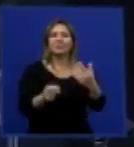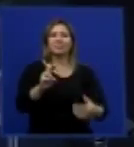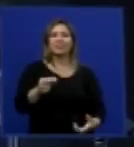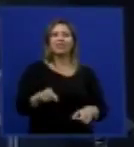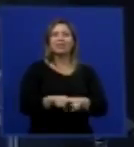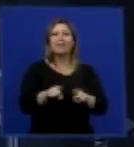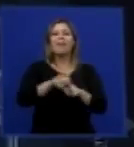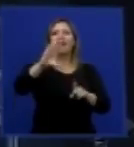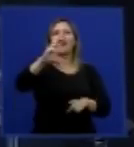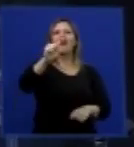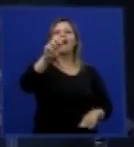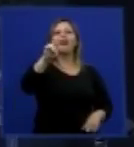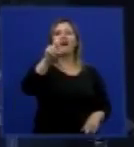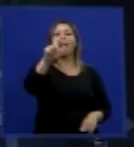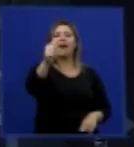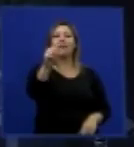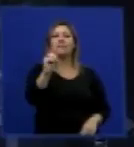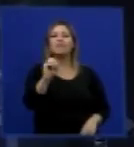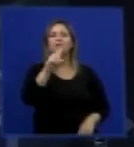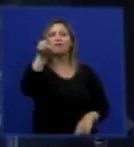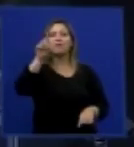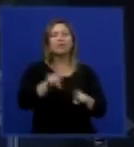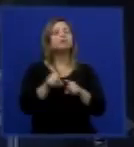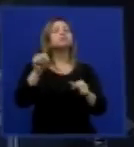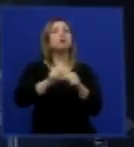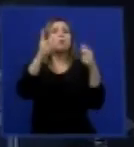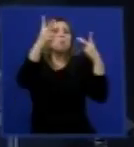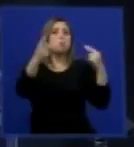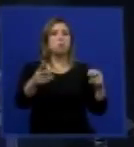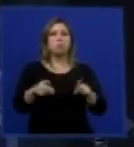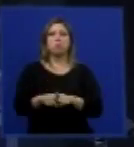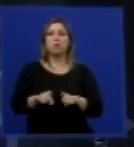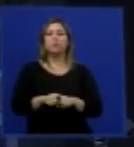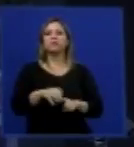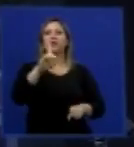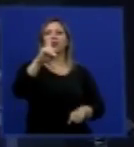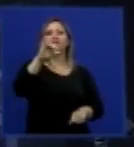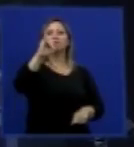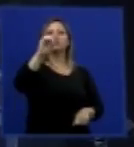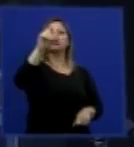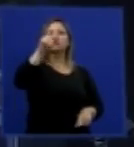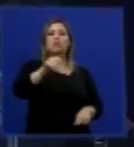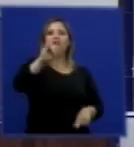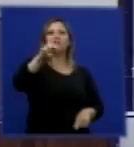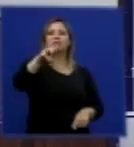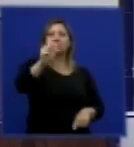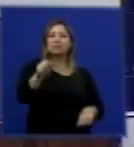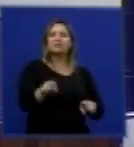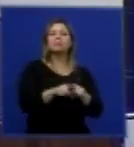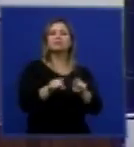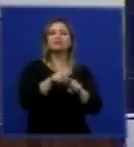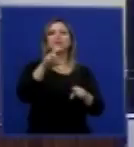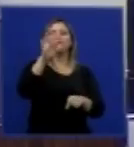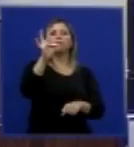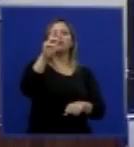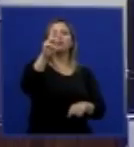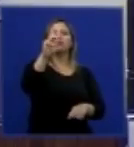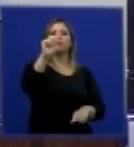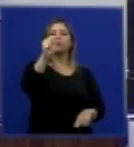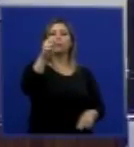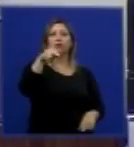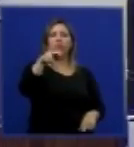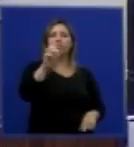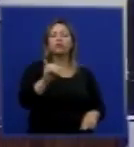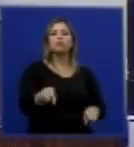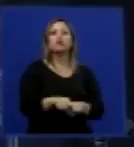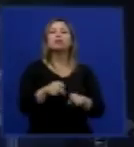É verdade mas que são produzidas né Essas dioxinas e esses furanos em nesses níveis de